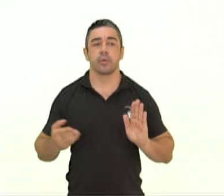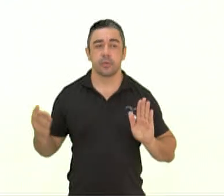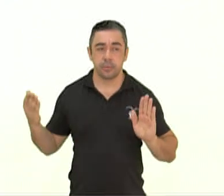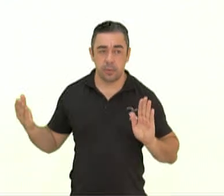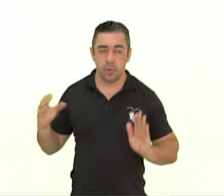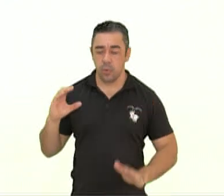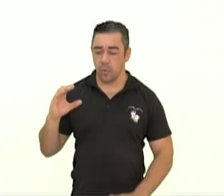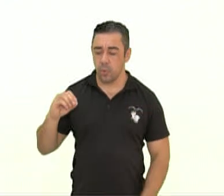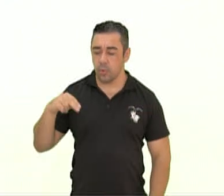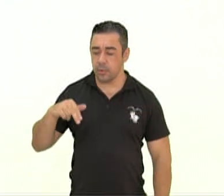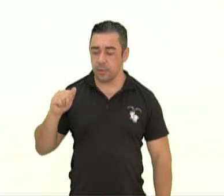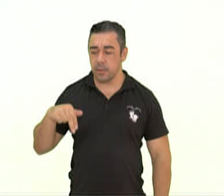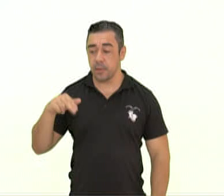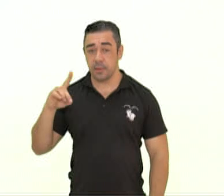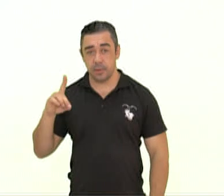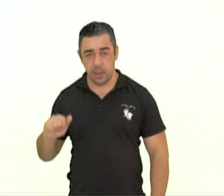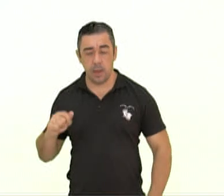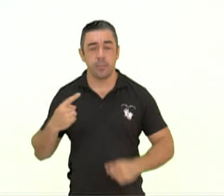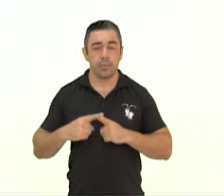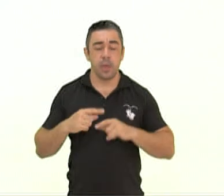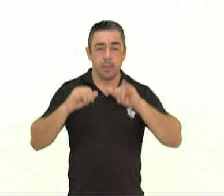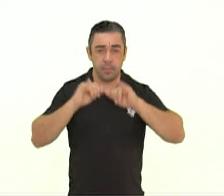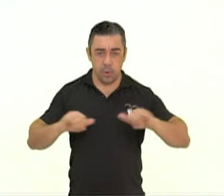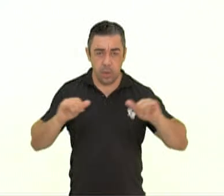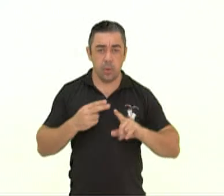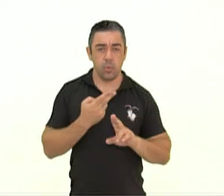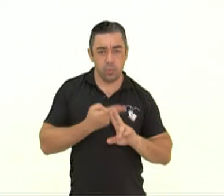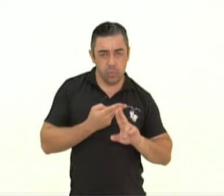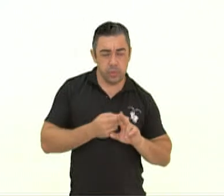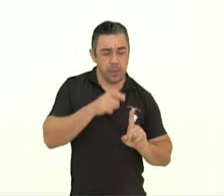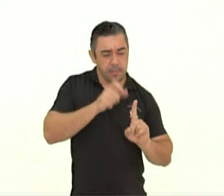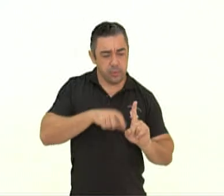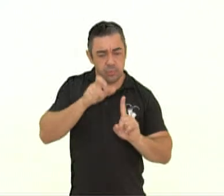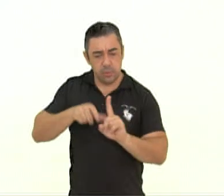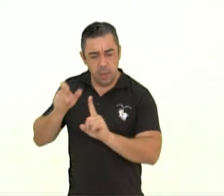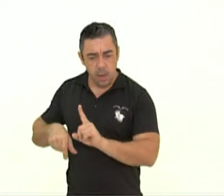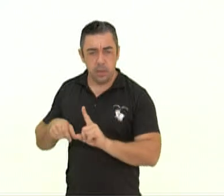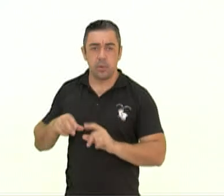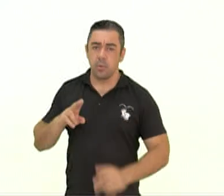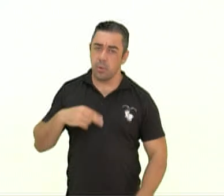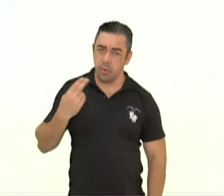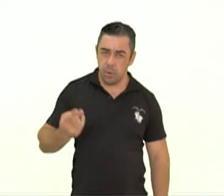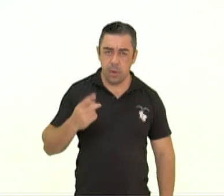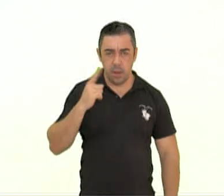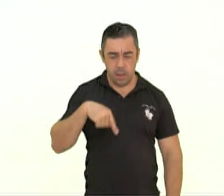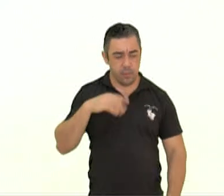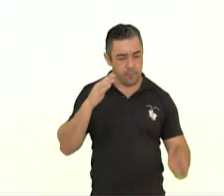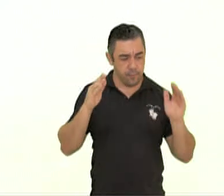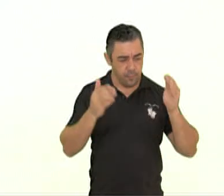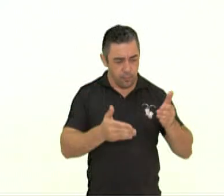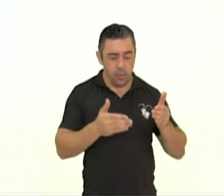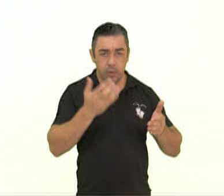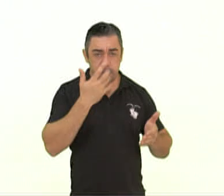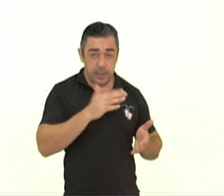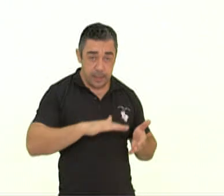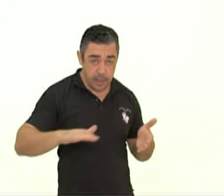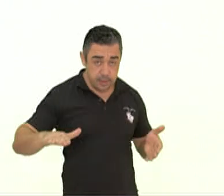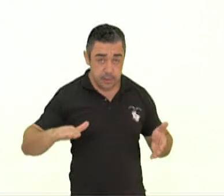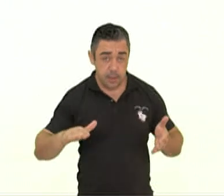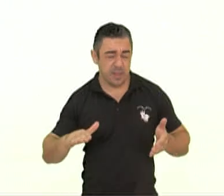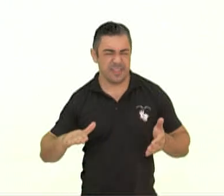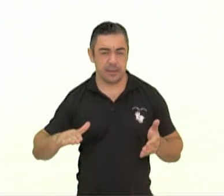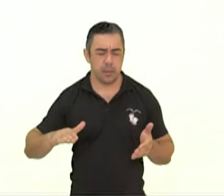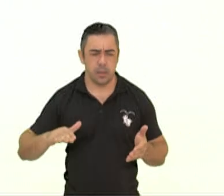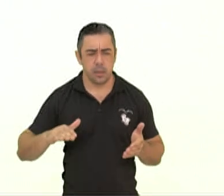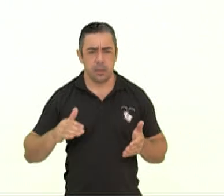Além disso, fazer propagandas usando personagens animados ou que remetam ao universo infantil, que de